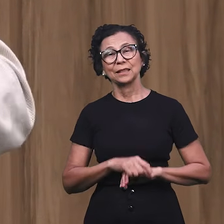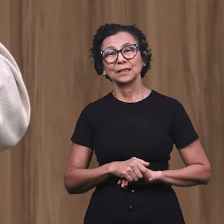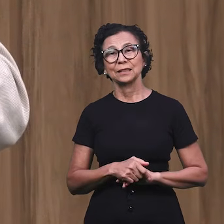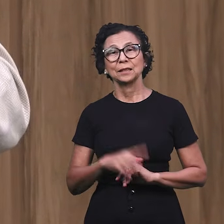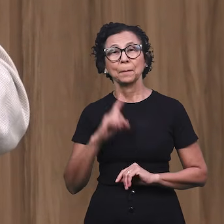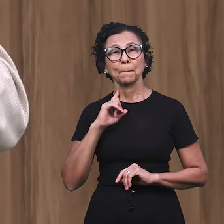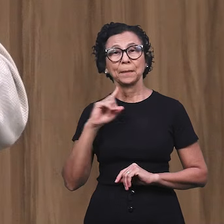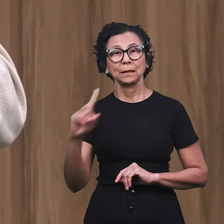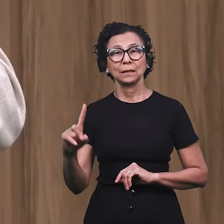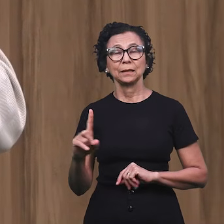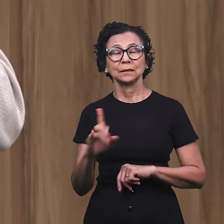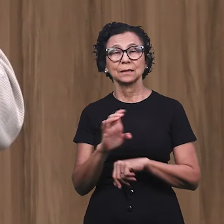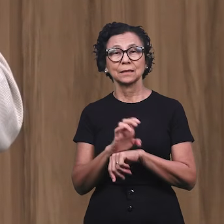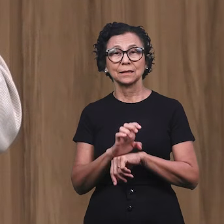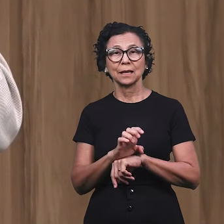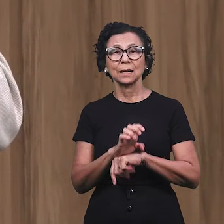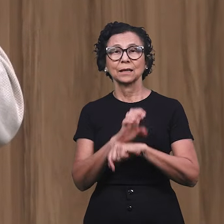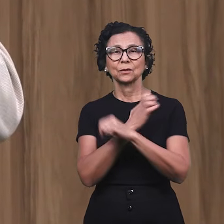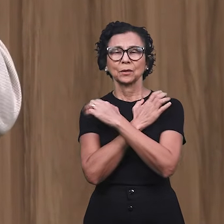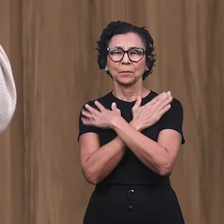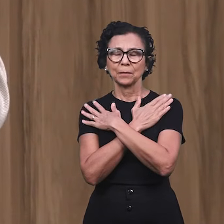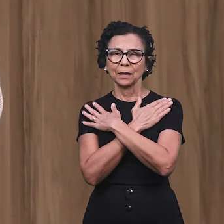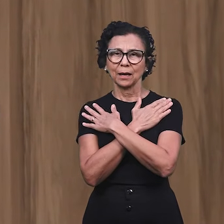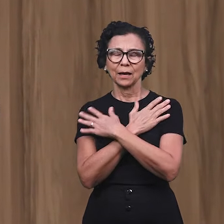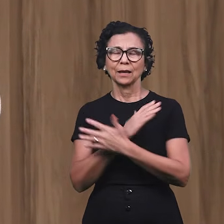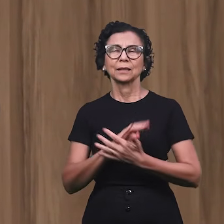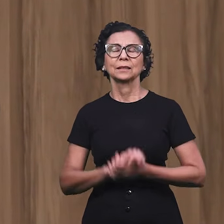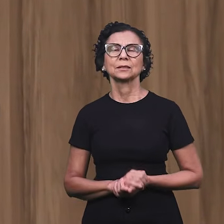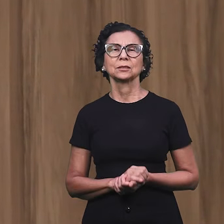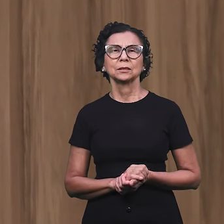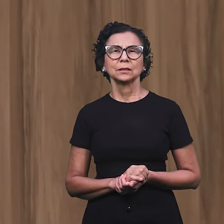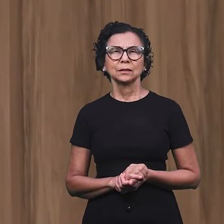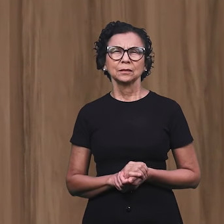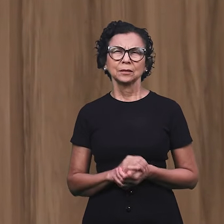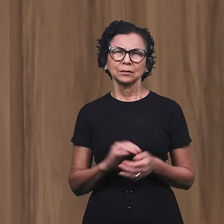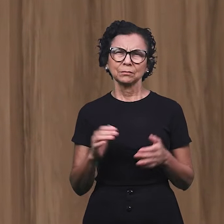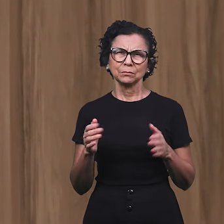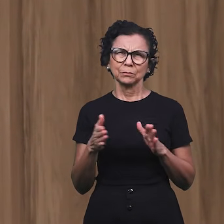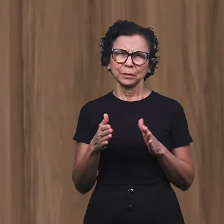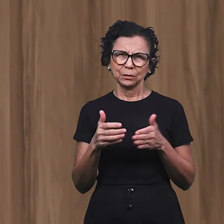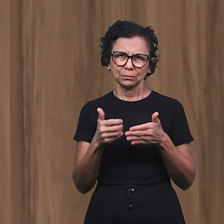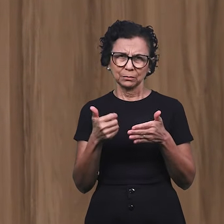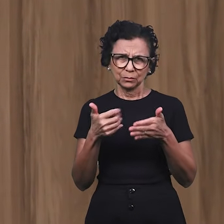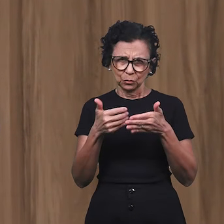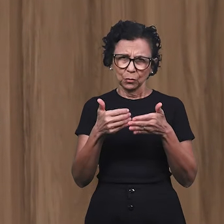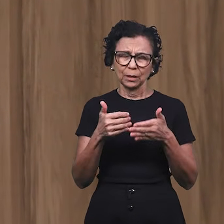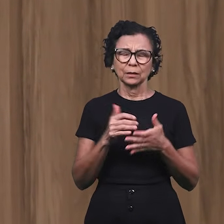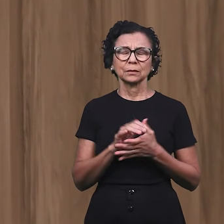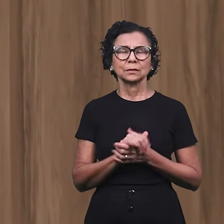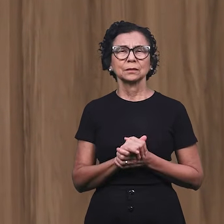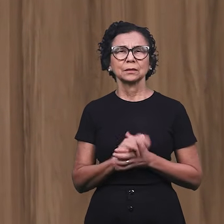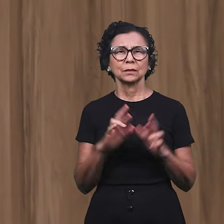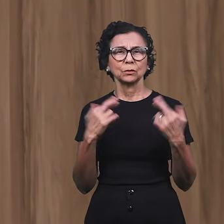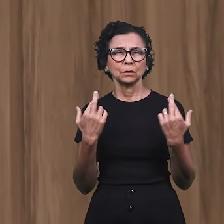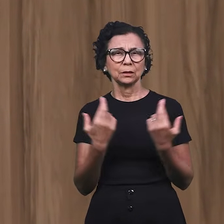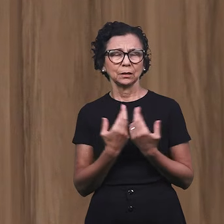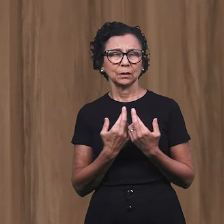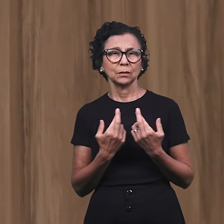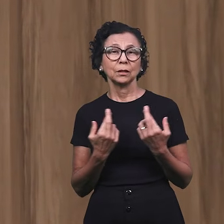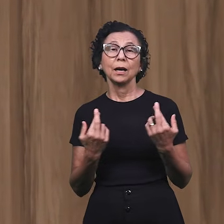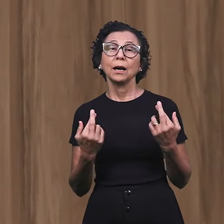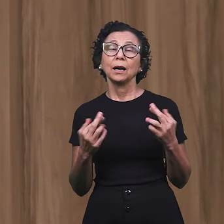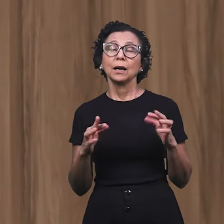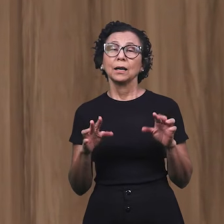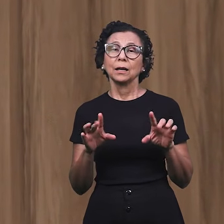irmãos e às igrejas de Caratinga, Minas Gerais. Recentemente tivemos uma reunião com eles, até ligada a esse assunto